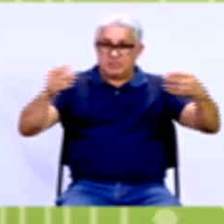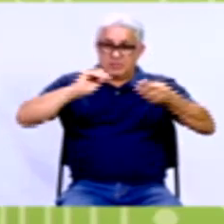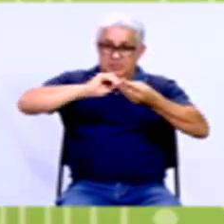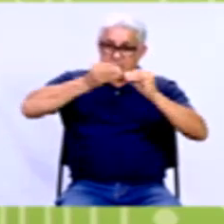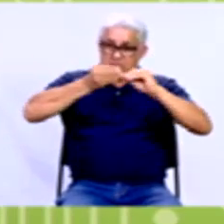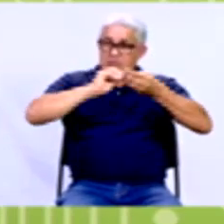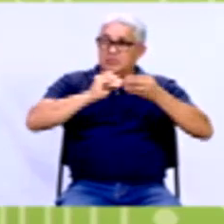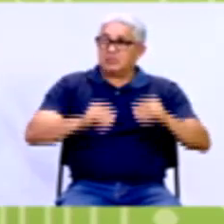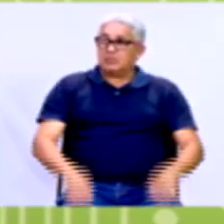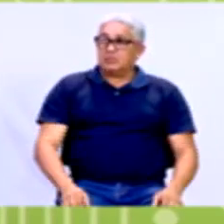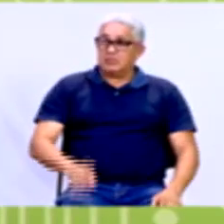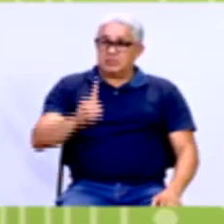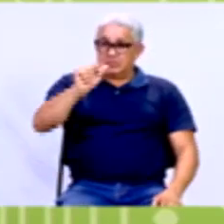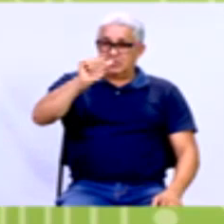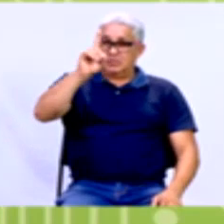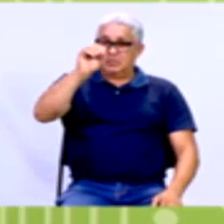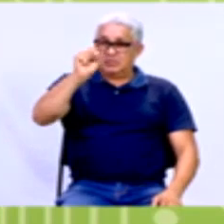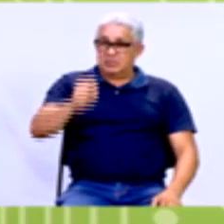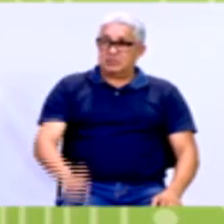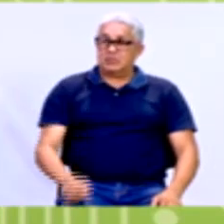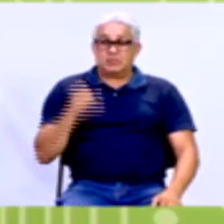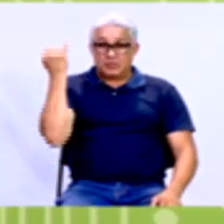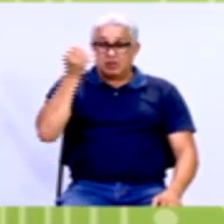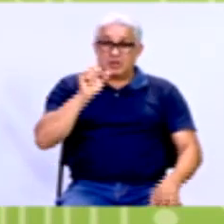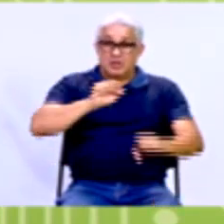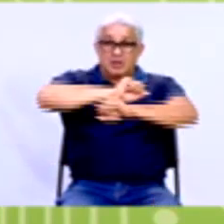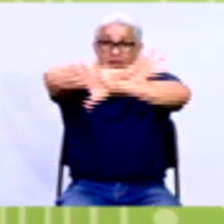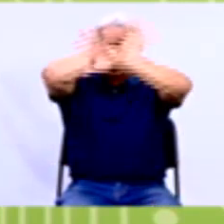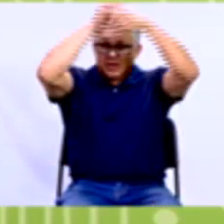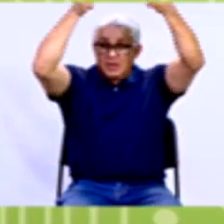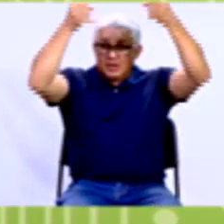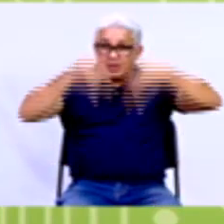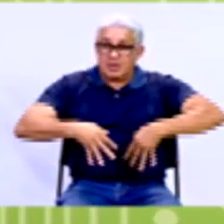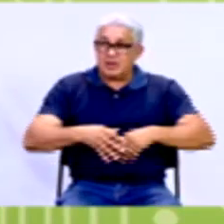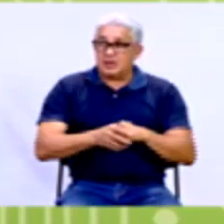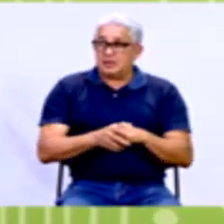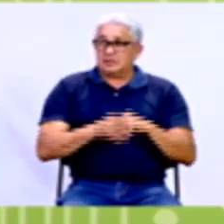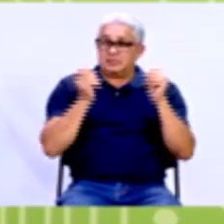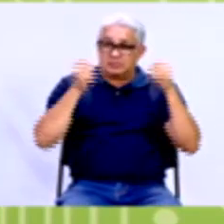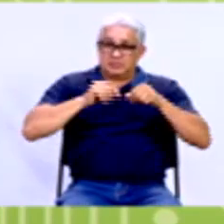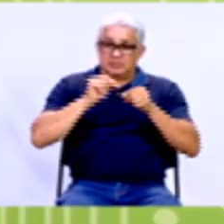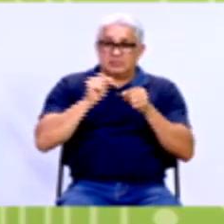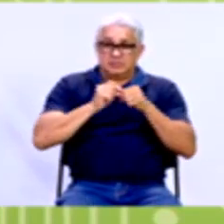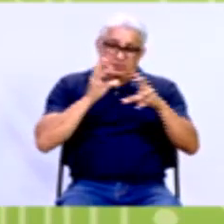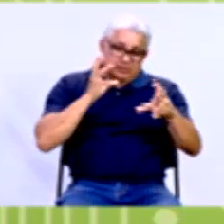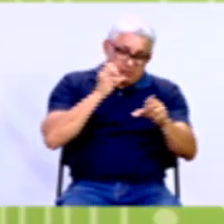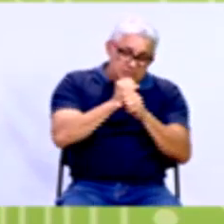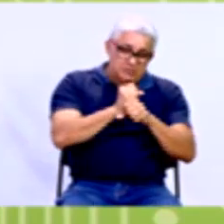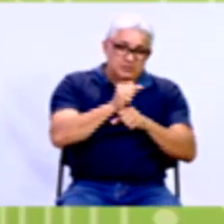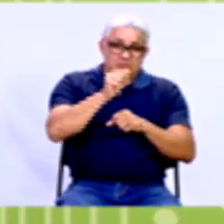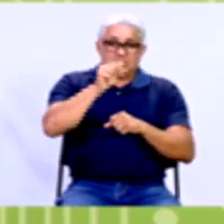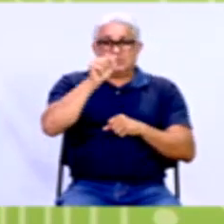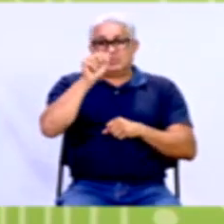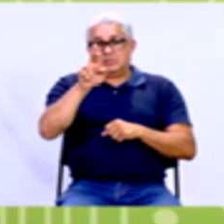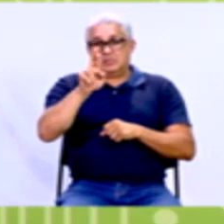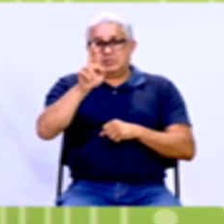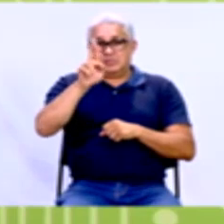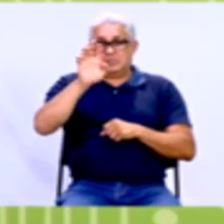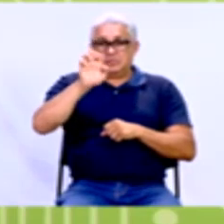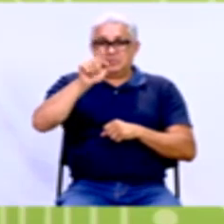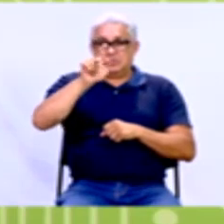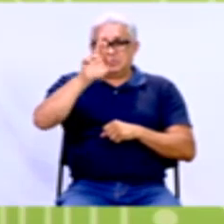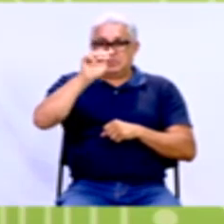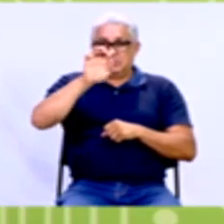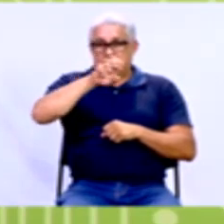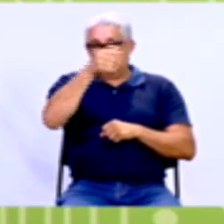Pessoal, é muito importante já deixar bem claro isso para vocês. A gente só vai fazer o cálculo da regressão,